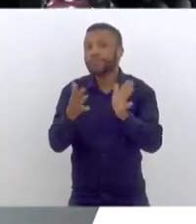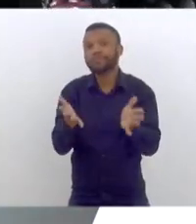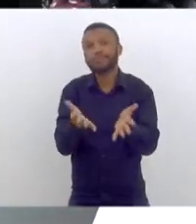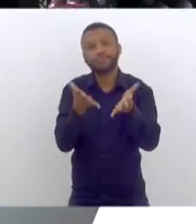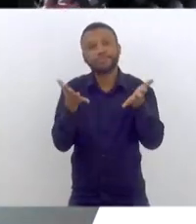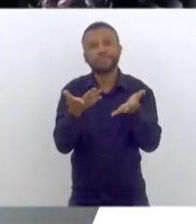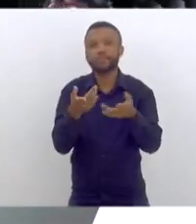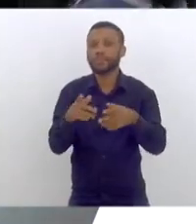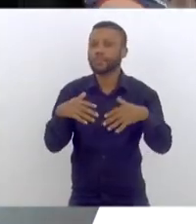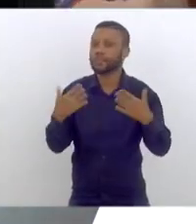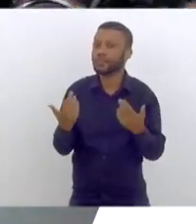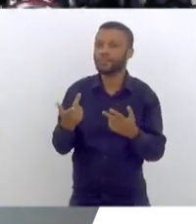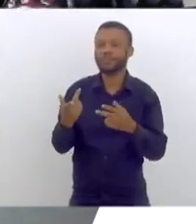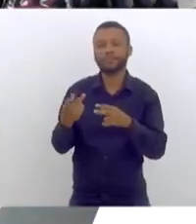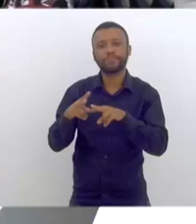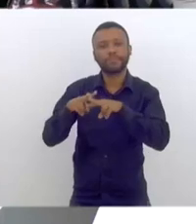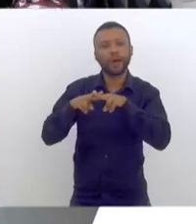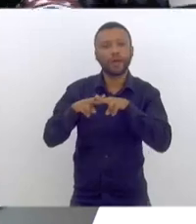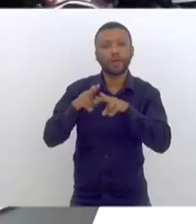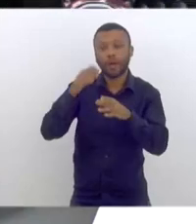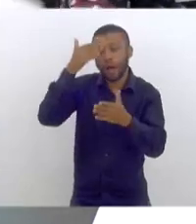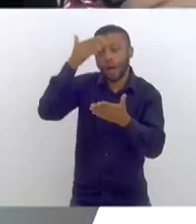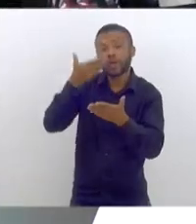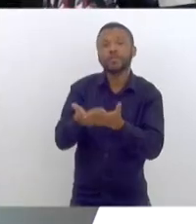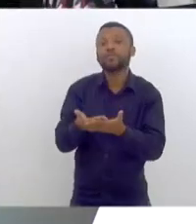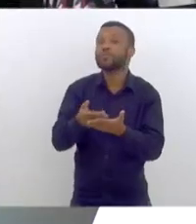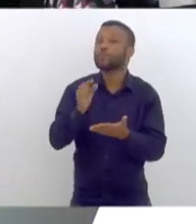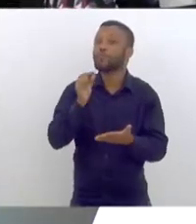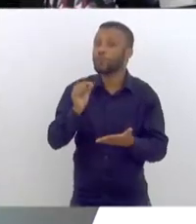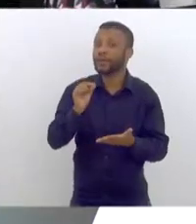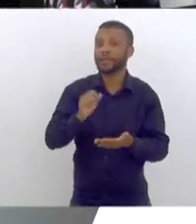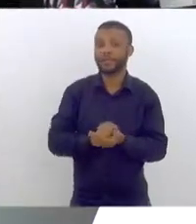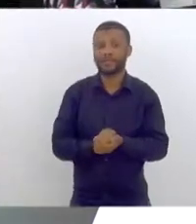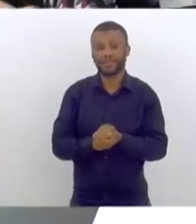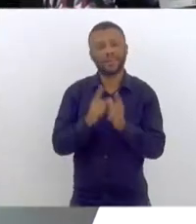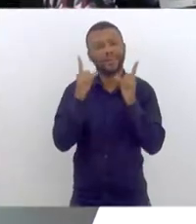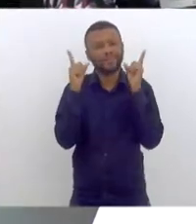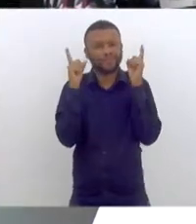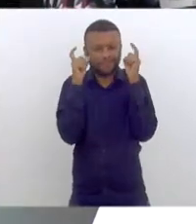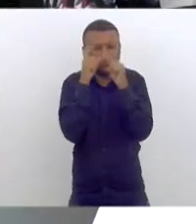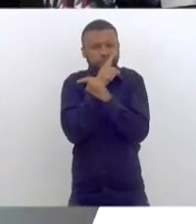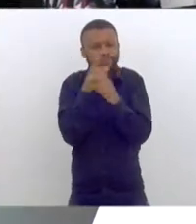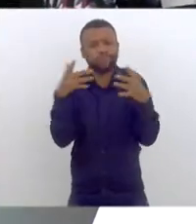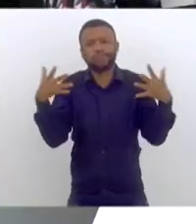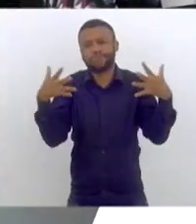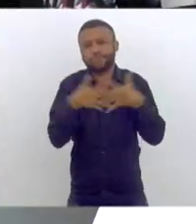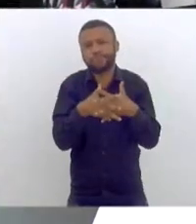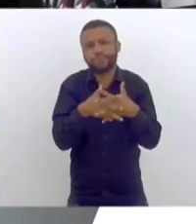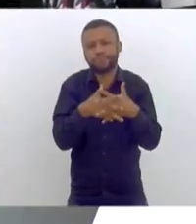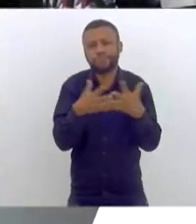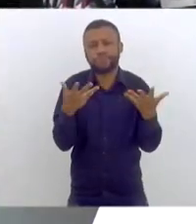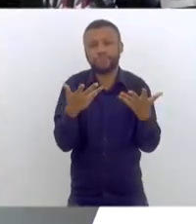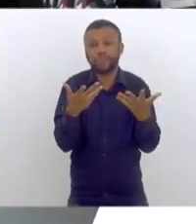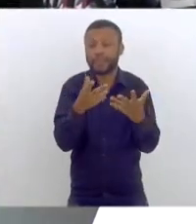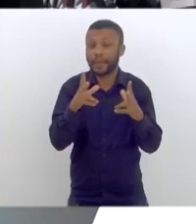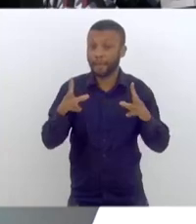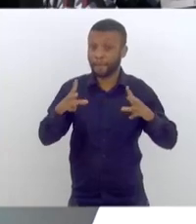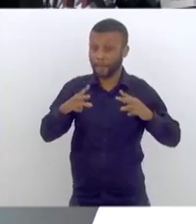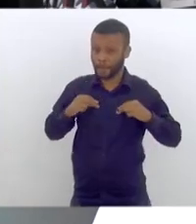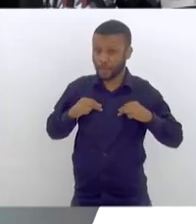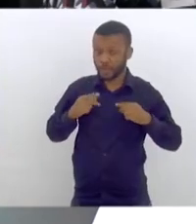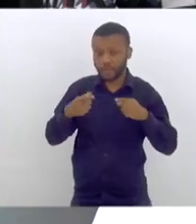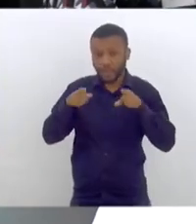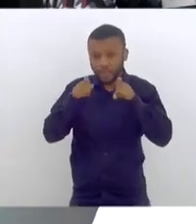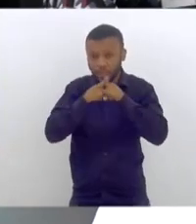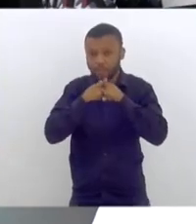nesse caso eu acredito que dificultará só se for um caso realmente que mereça inclusive